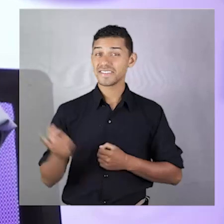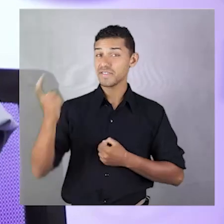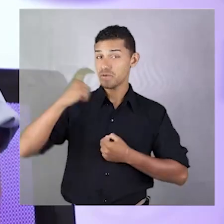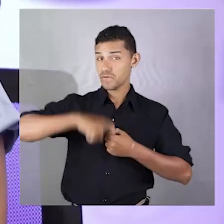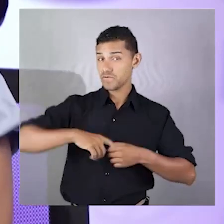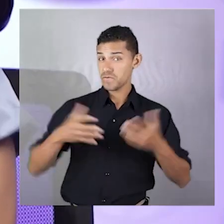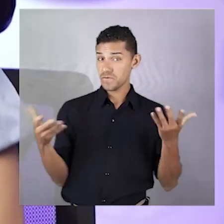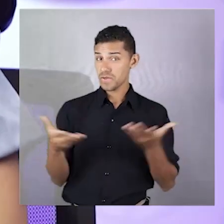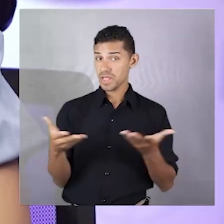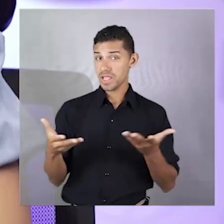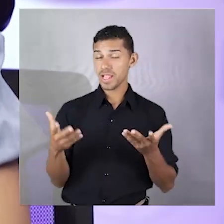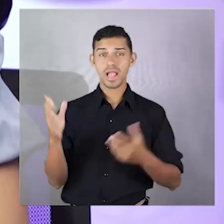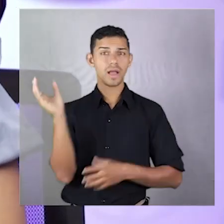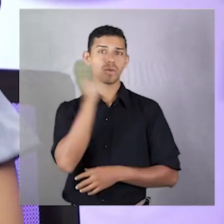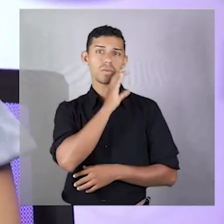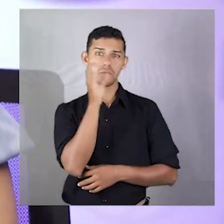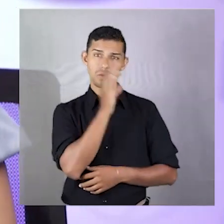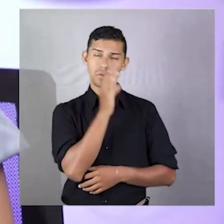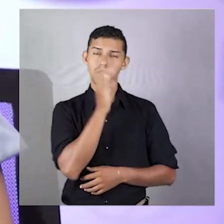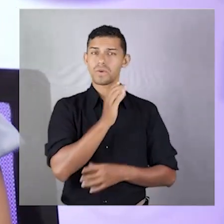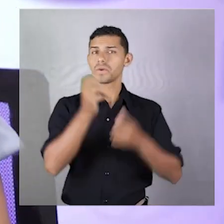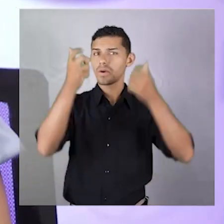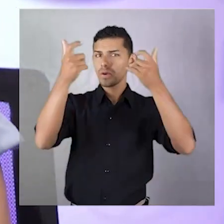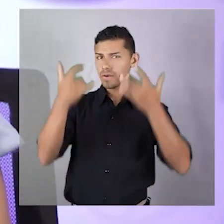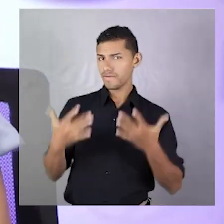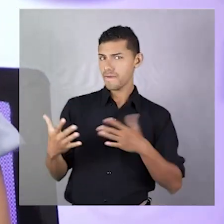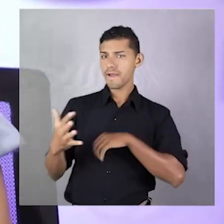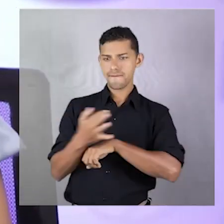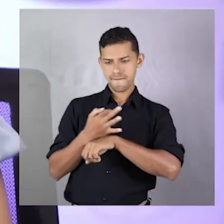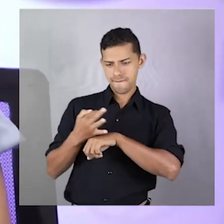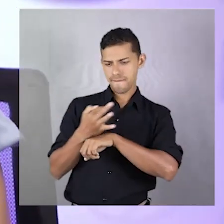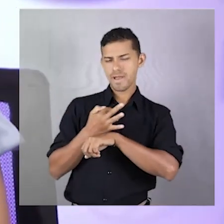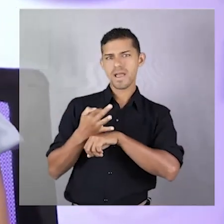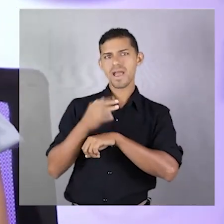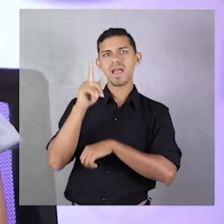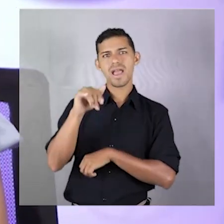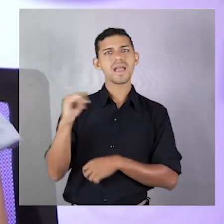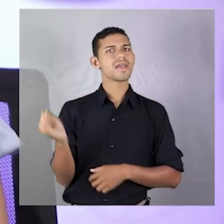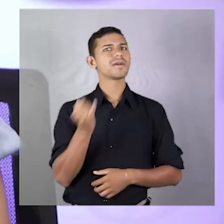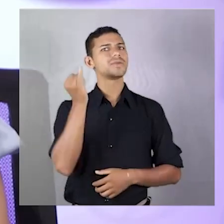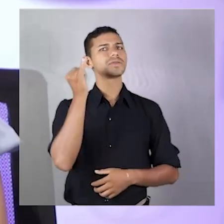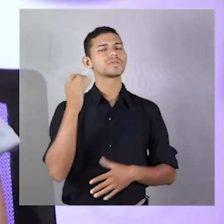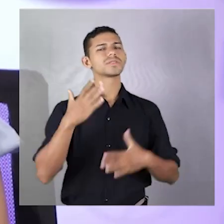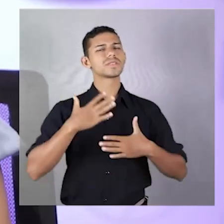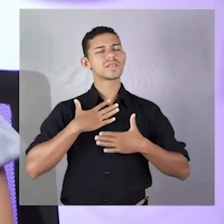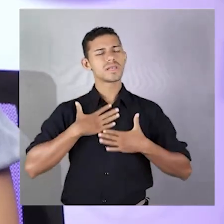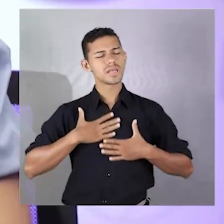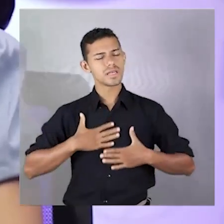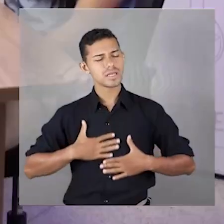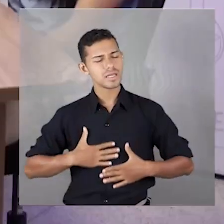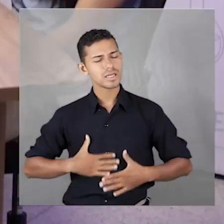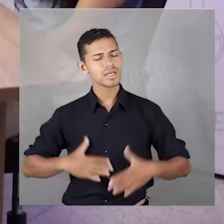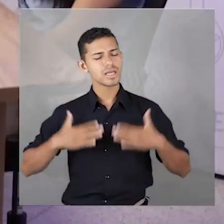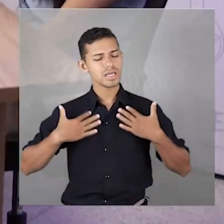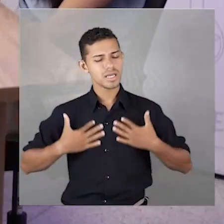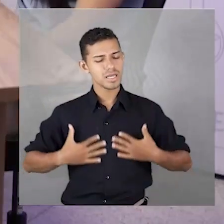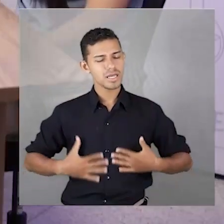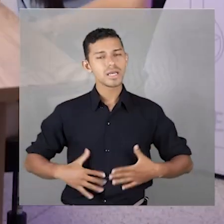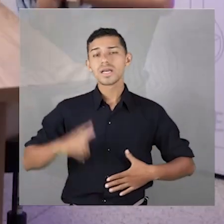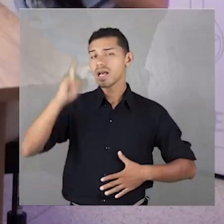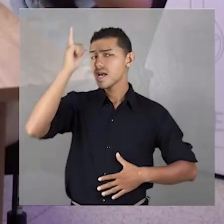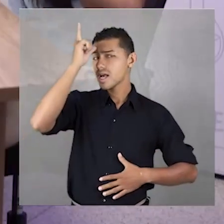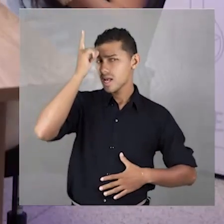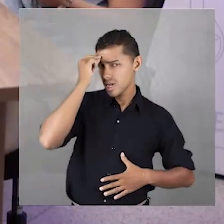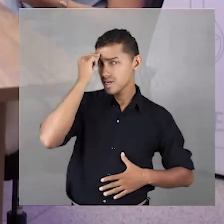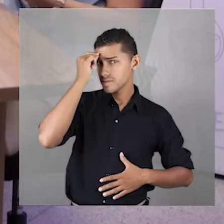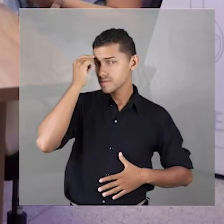Estamos de volta, pessoal, bem rapidinho. Hoje falando sobre férias, né? A importância do descanso. Professor, queria perguntar